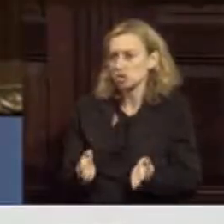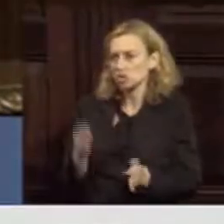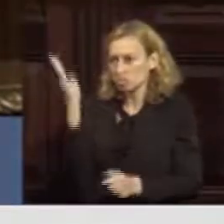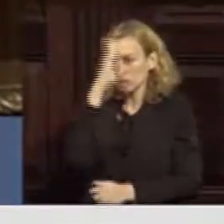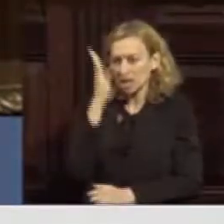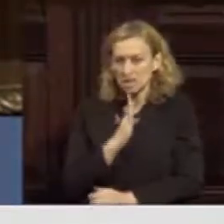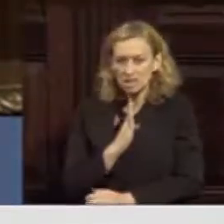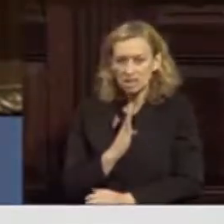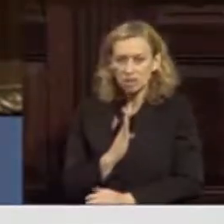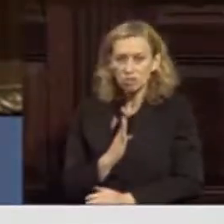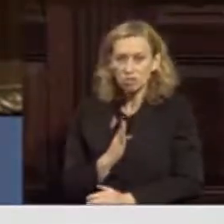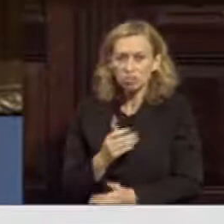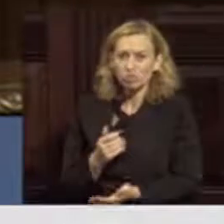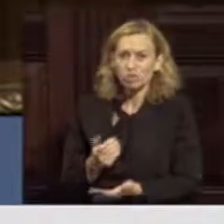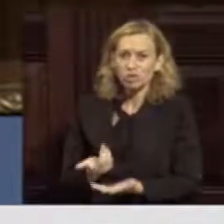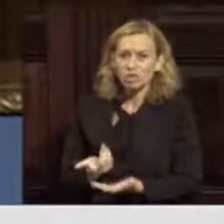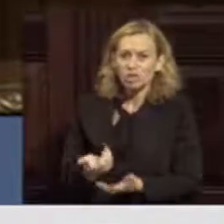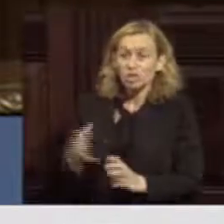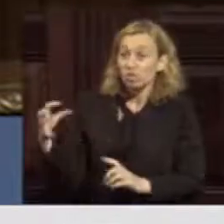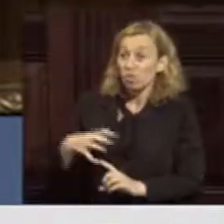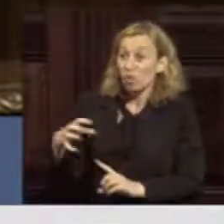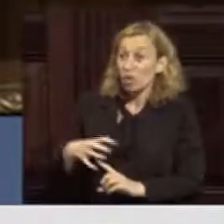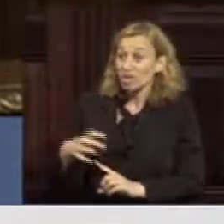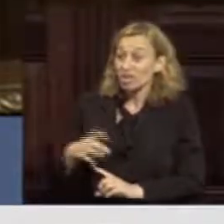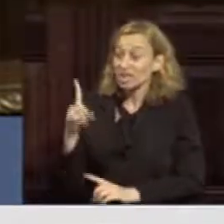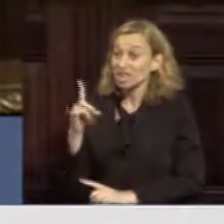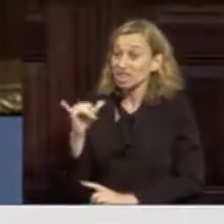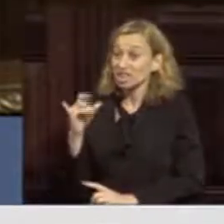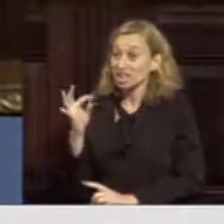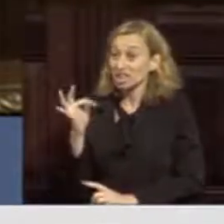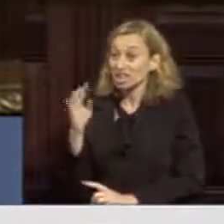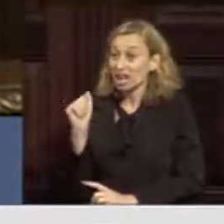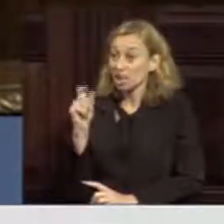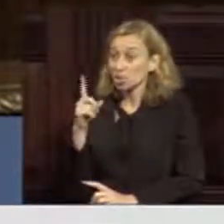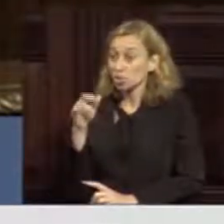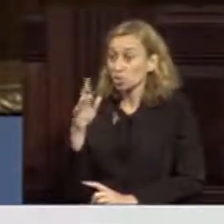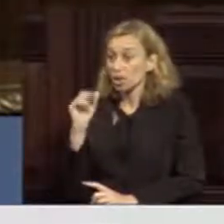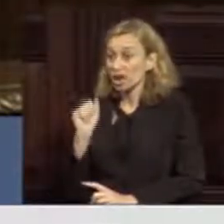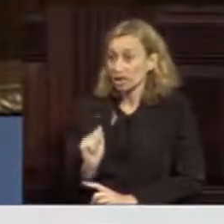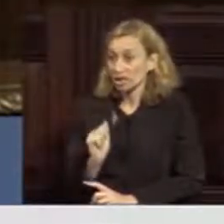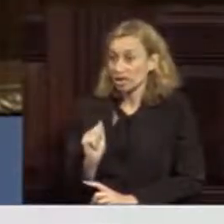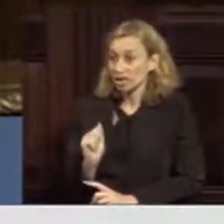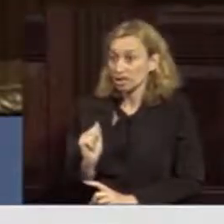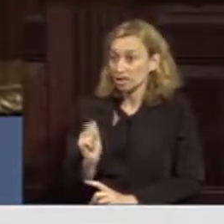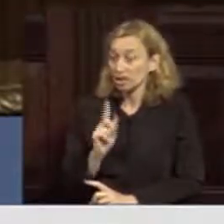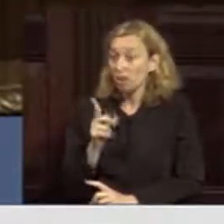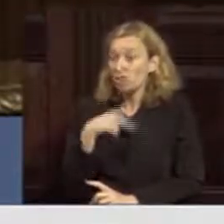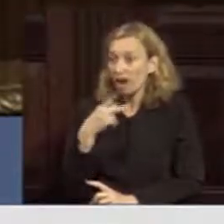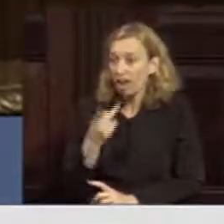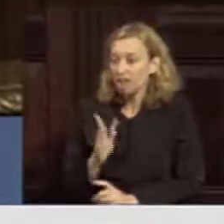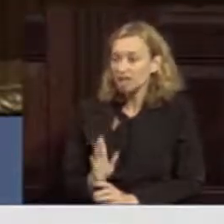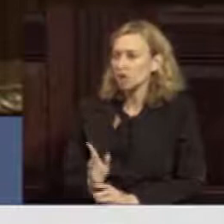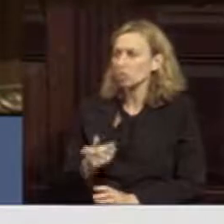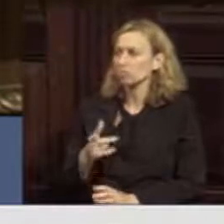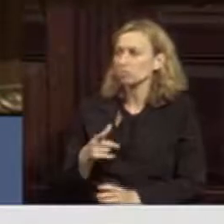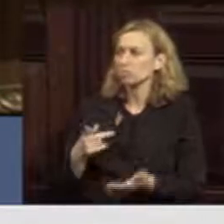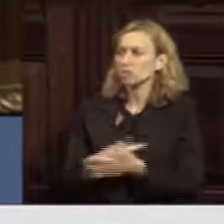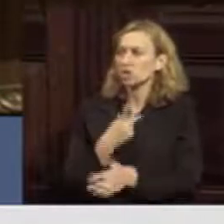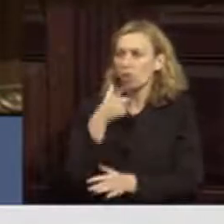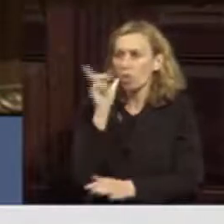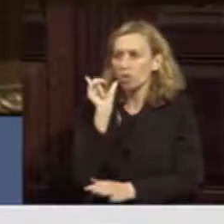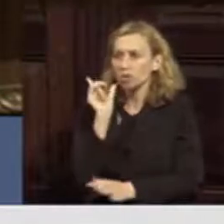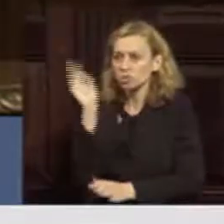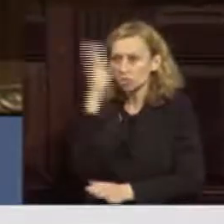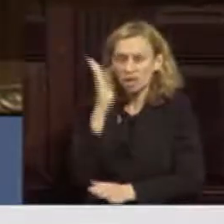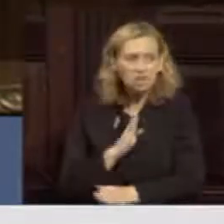um ambiente autoritário, sob uma ditadura não declarada, o que aconteceu ontem no Brasil foi